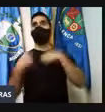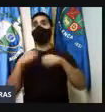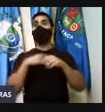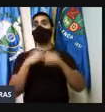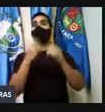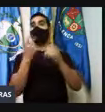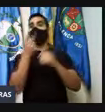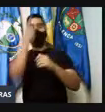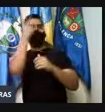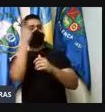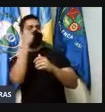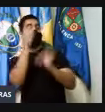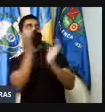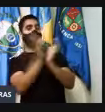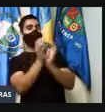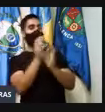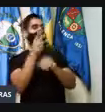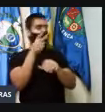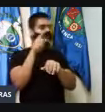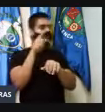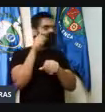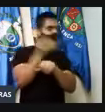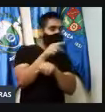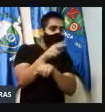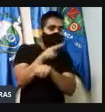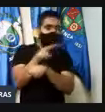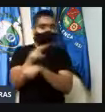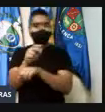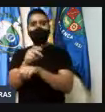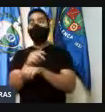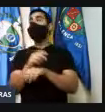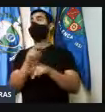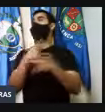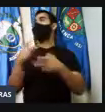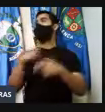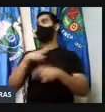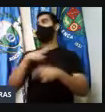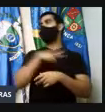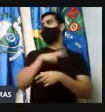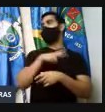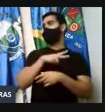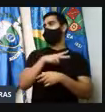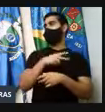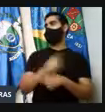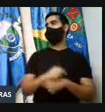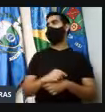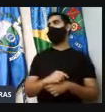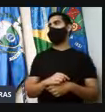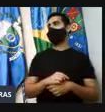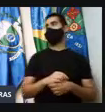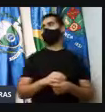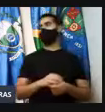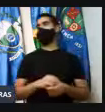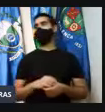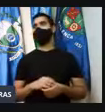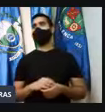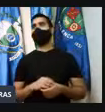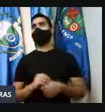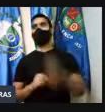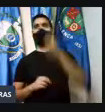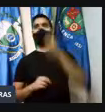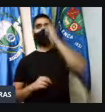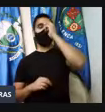fiscalize essas empresas. Então, isso vai ser privatizado, Celcinho, tá? É um sistema de